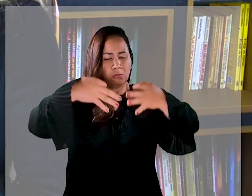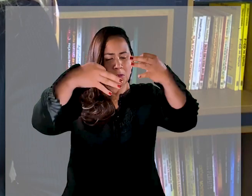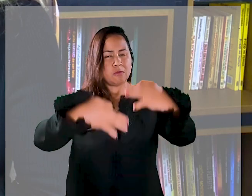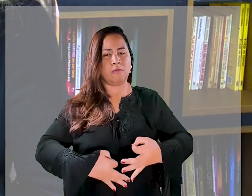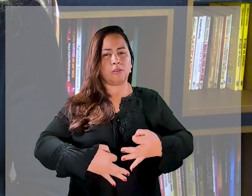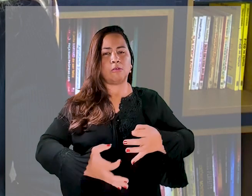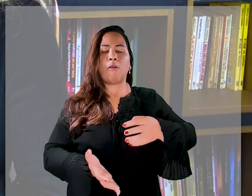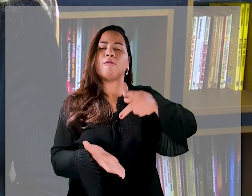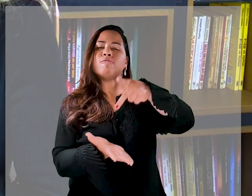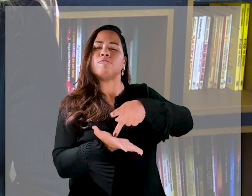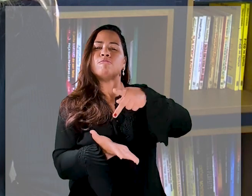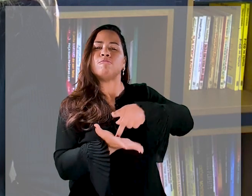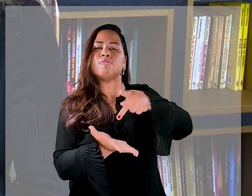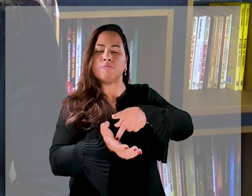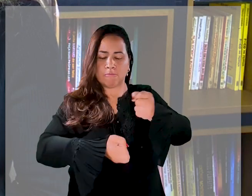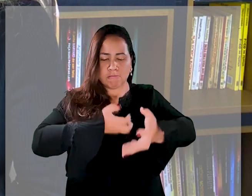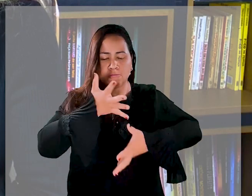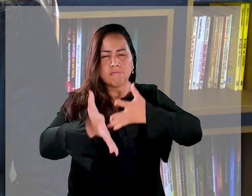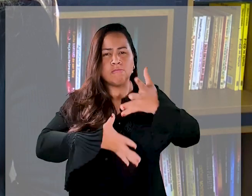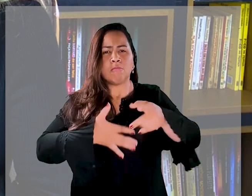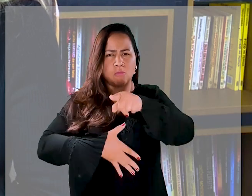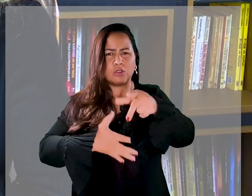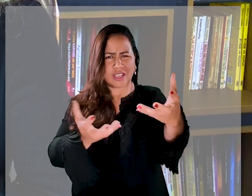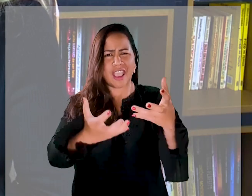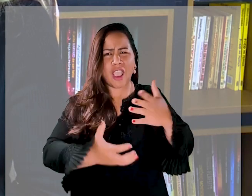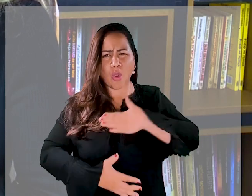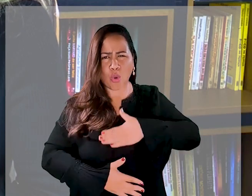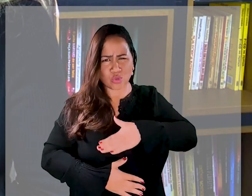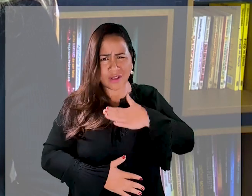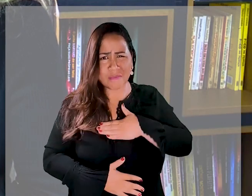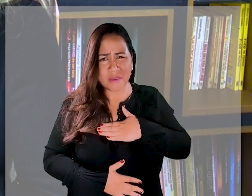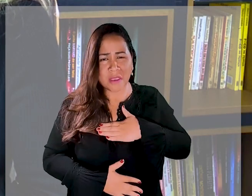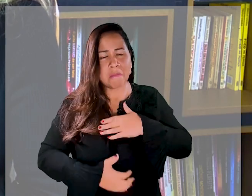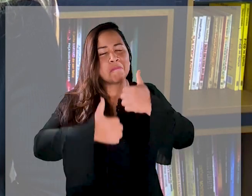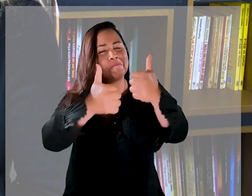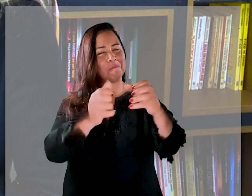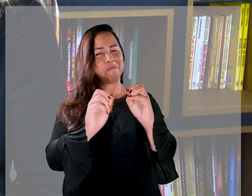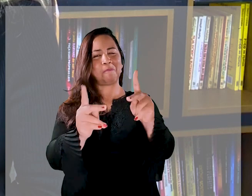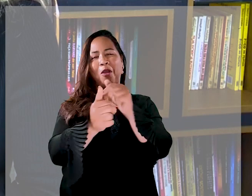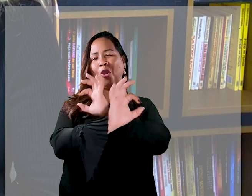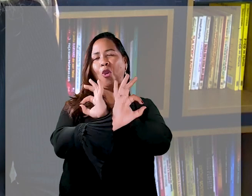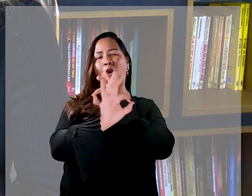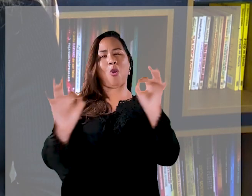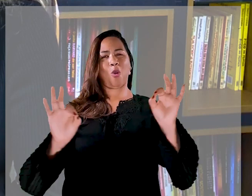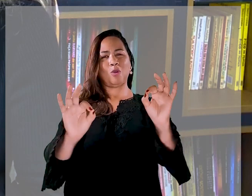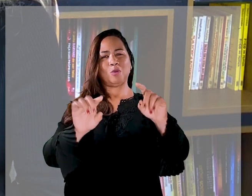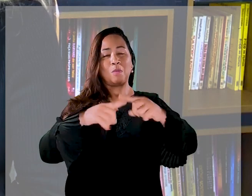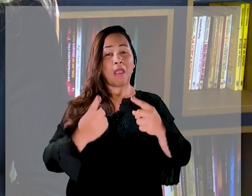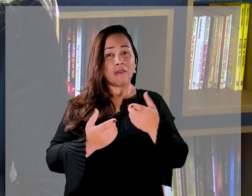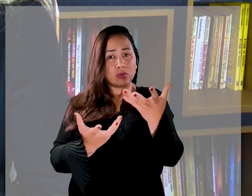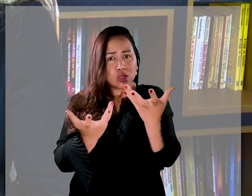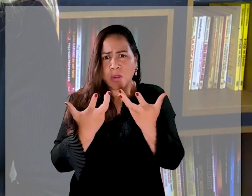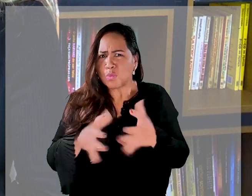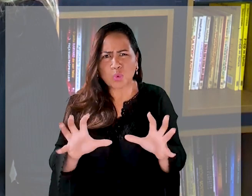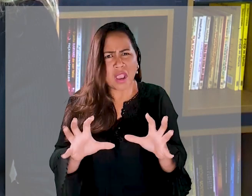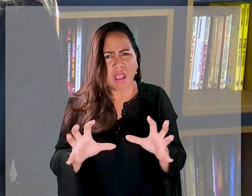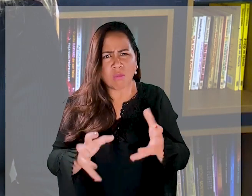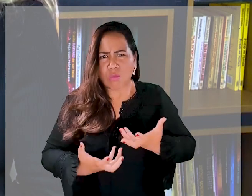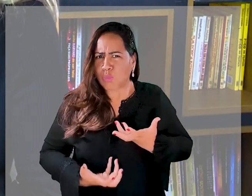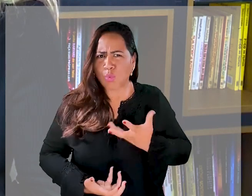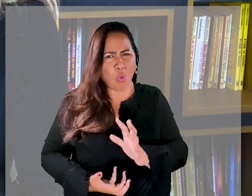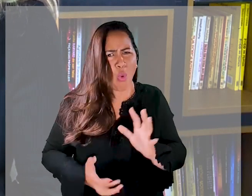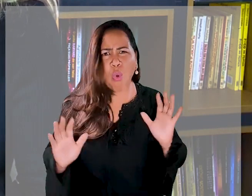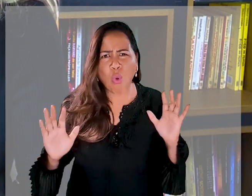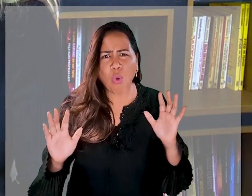autêntica. Goste de mim quem quiser gostar. Eu sou na minha casa. Basta você me bloquear com muito prazer.